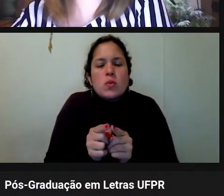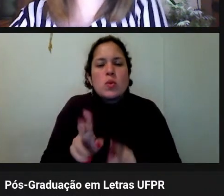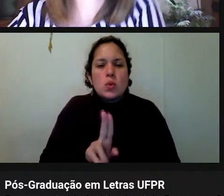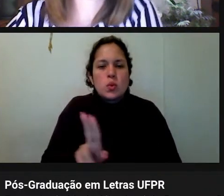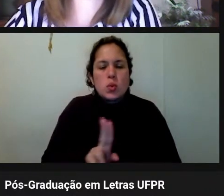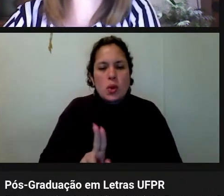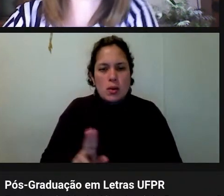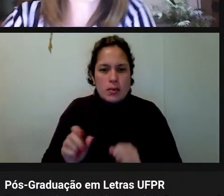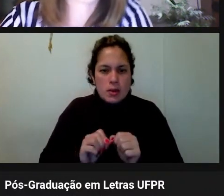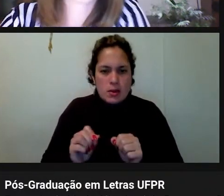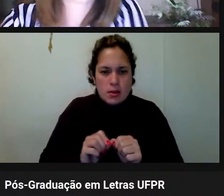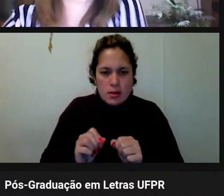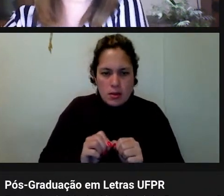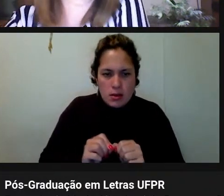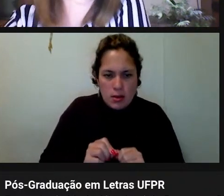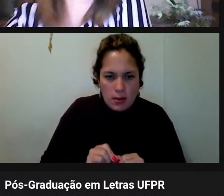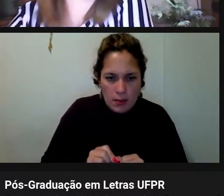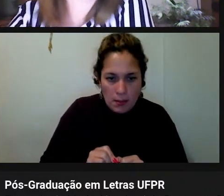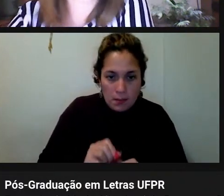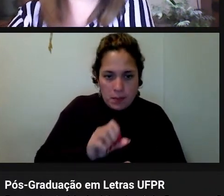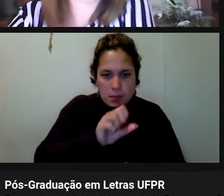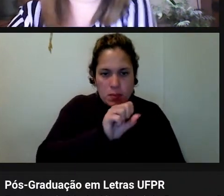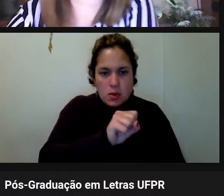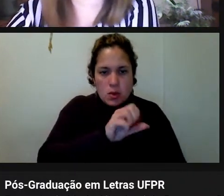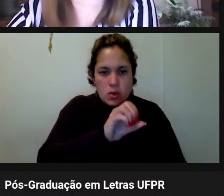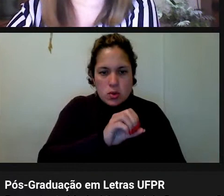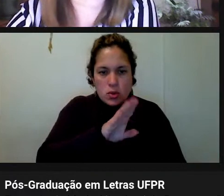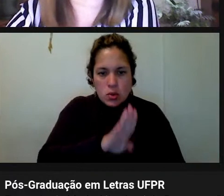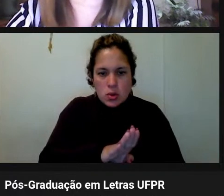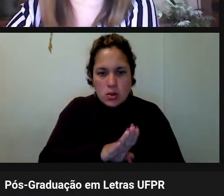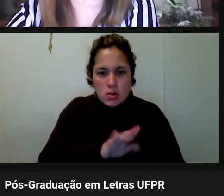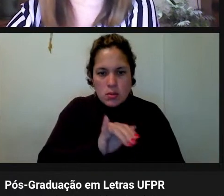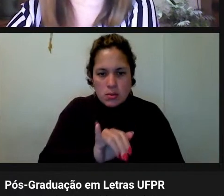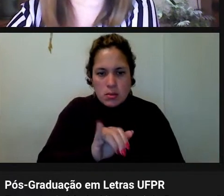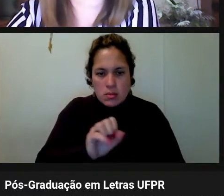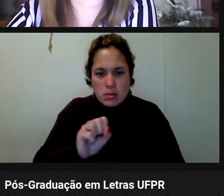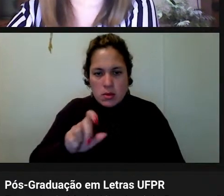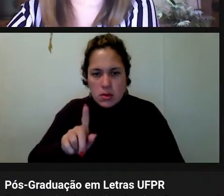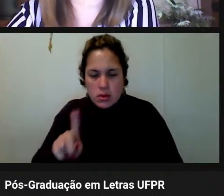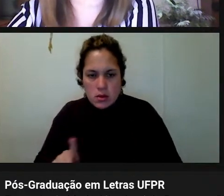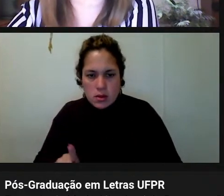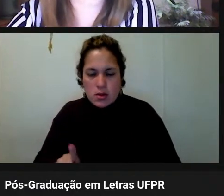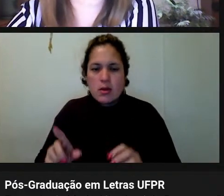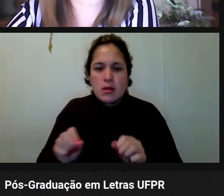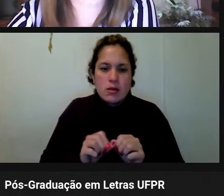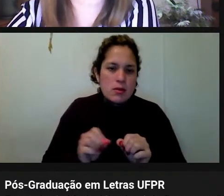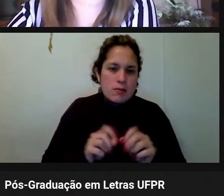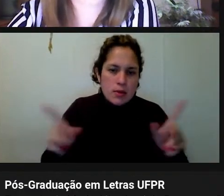Então, Sobiesław, ele passaria a ser Sobisz na sua forma mais curta.